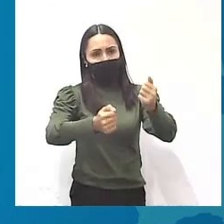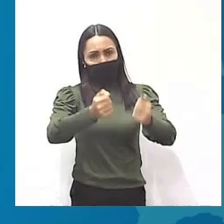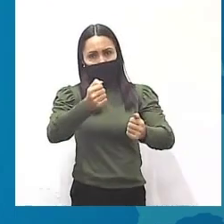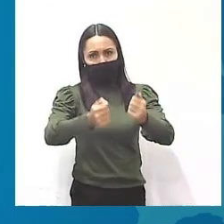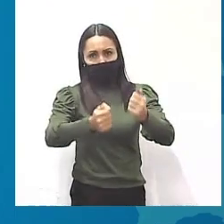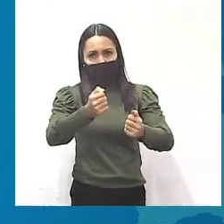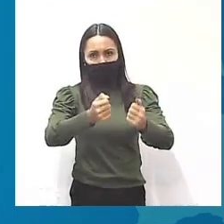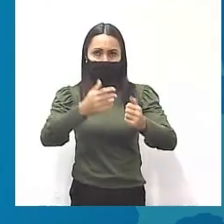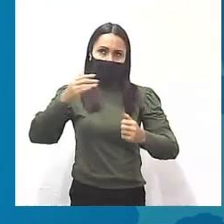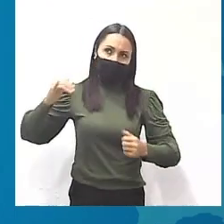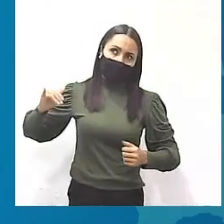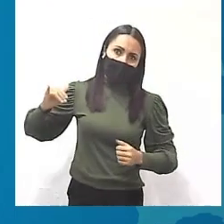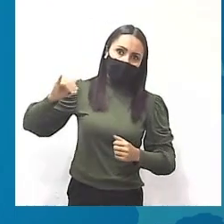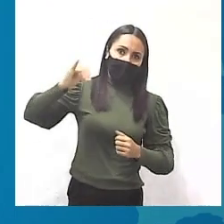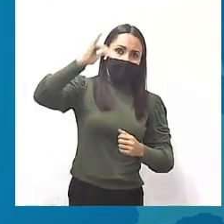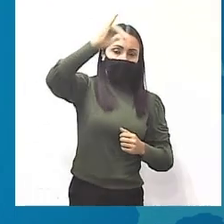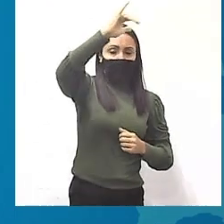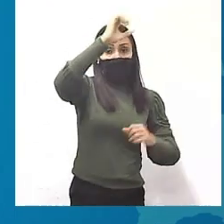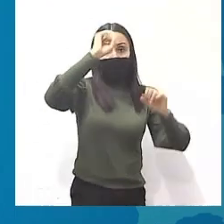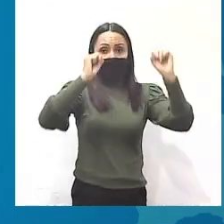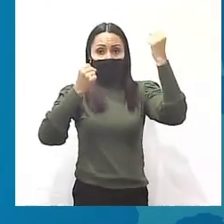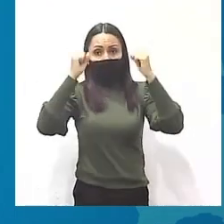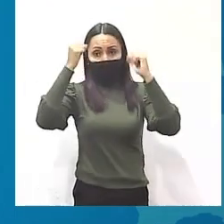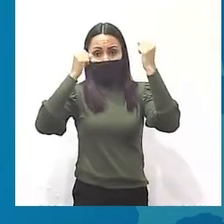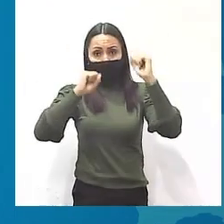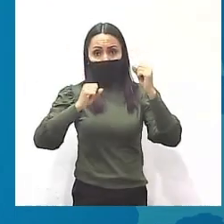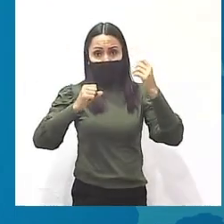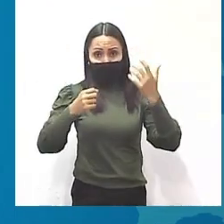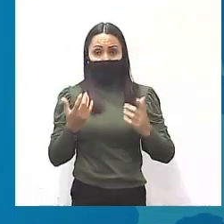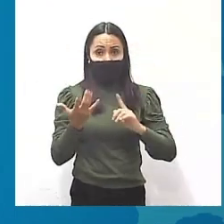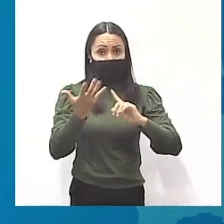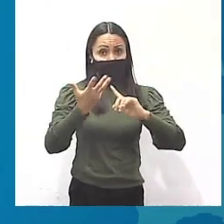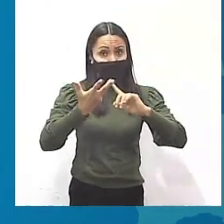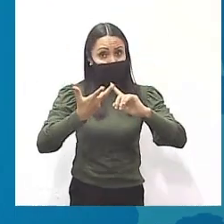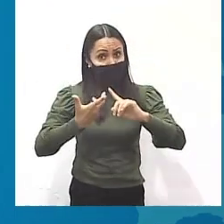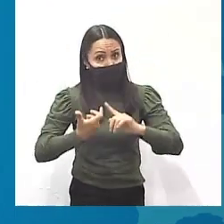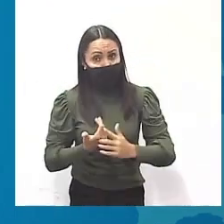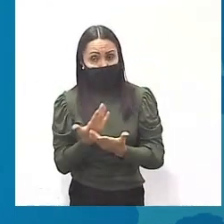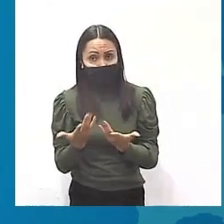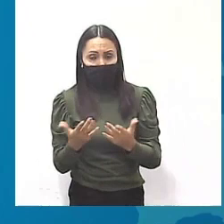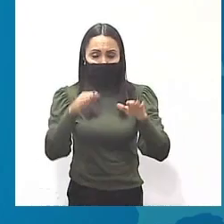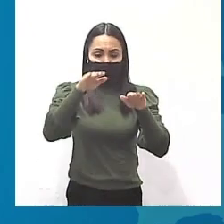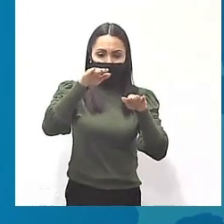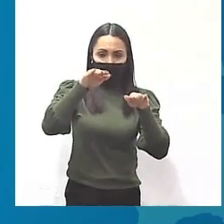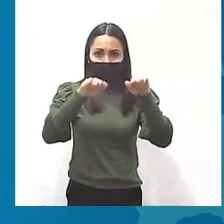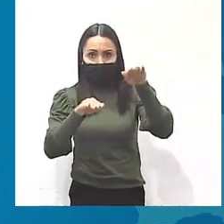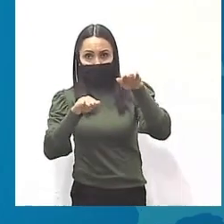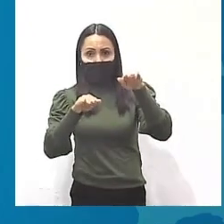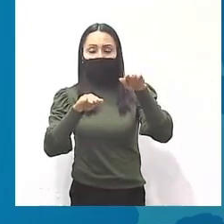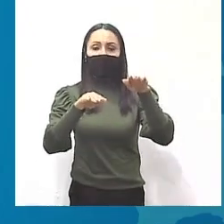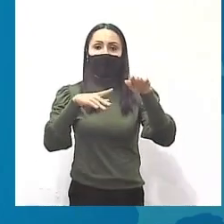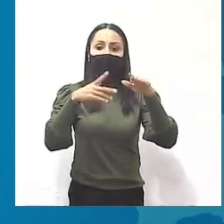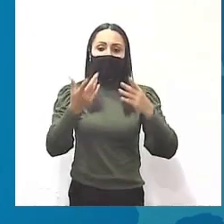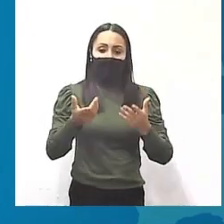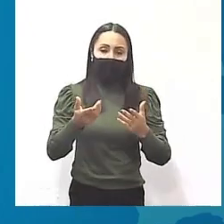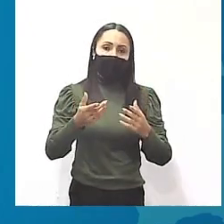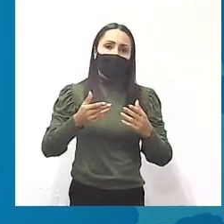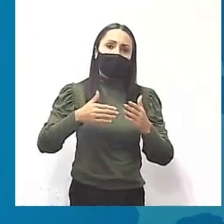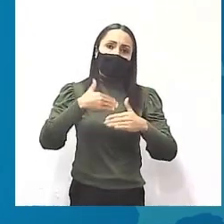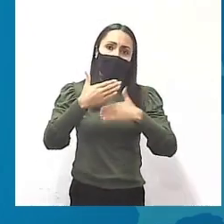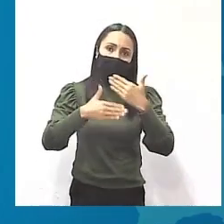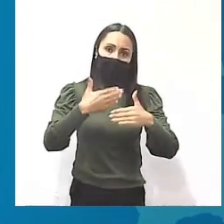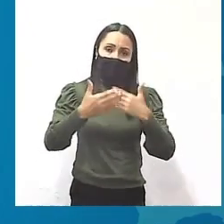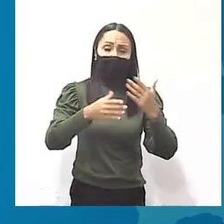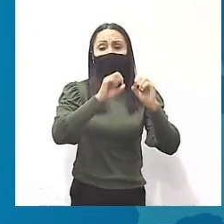automóveis, aviões, indústrias, houve na realidade um desequilíbrio entre as emissões que são geradas